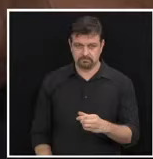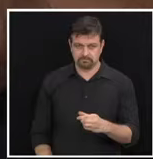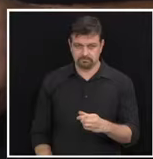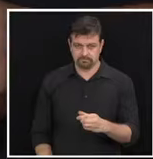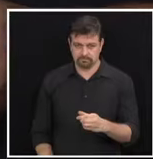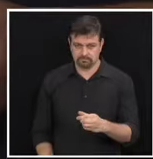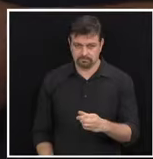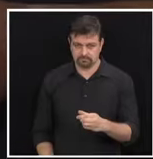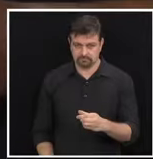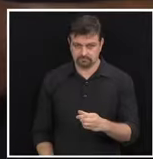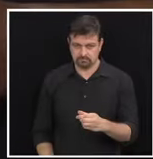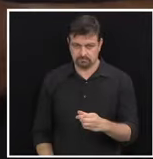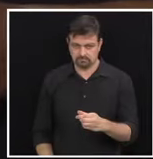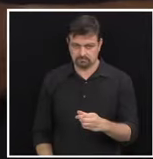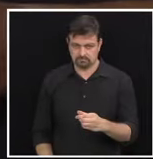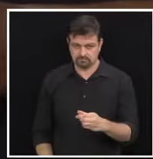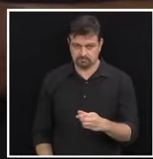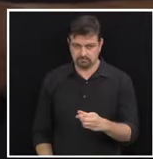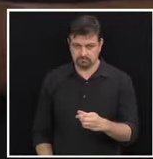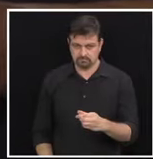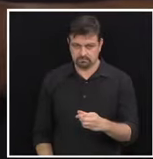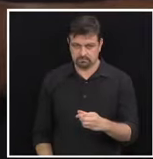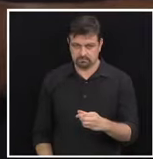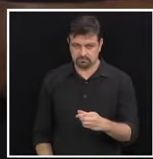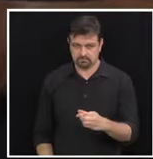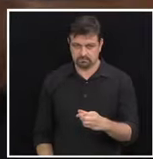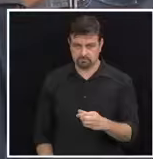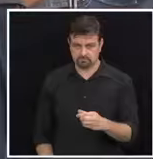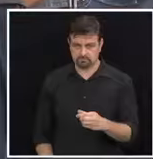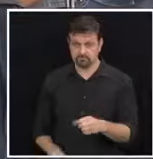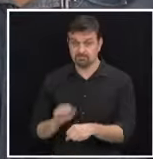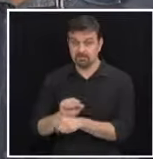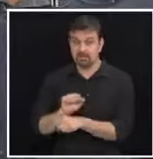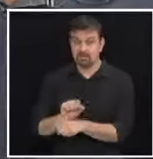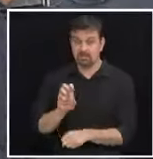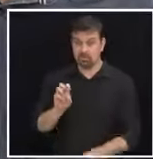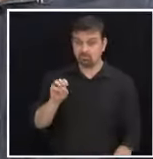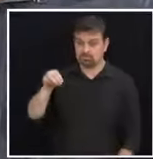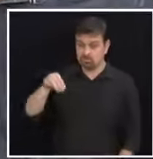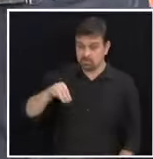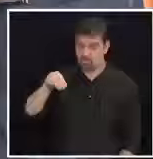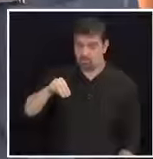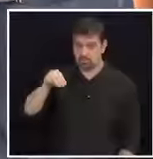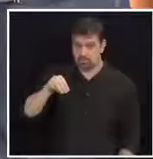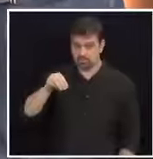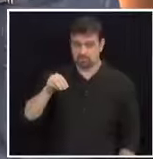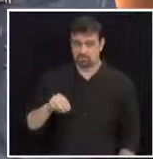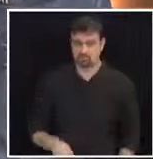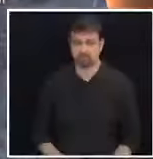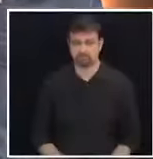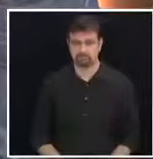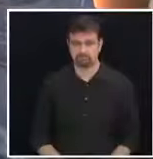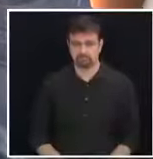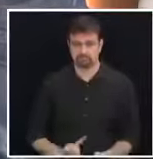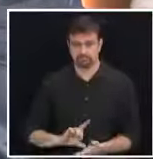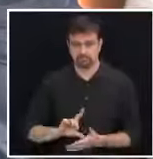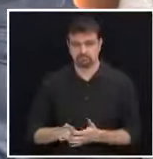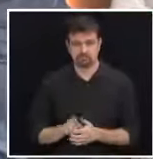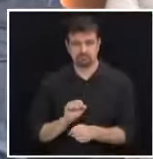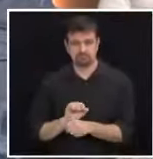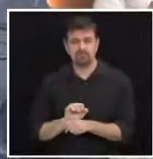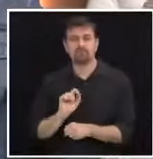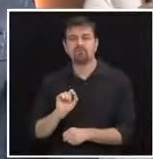na placa, no caso ele está na superfície, onde eu aguardo 5 minutos para que ele tenha a reação. O que